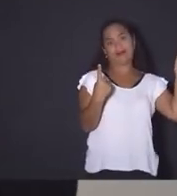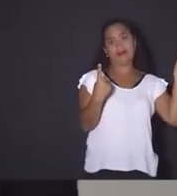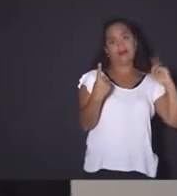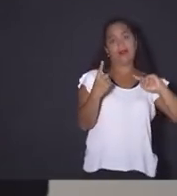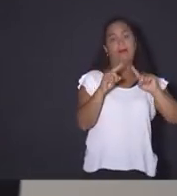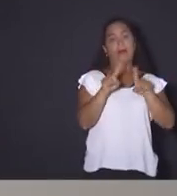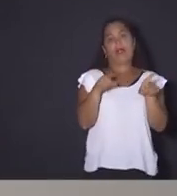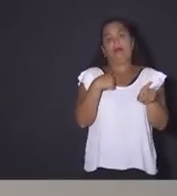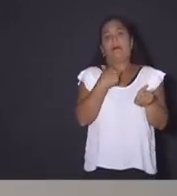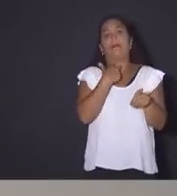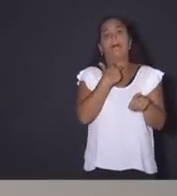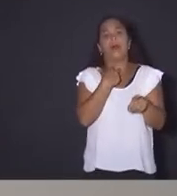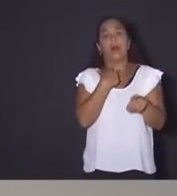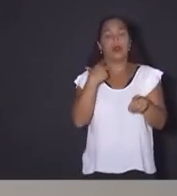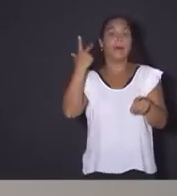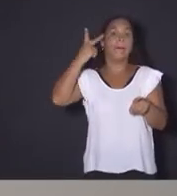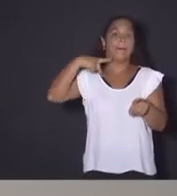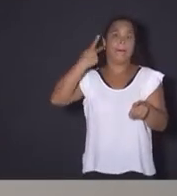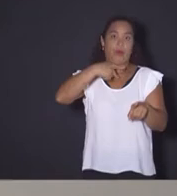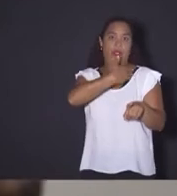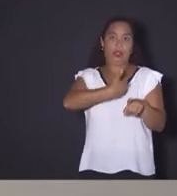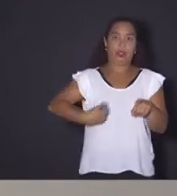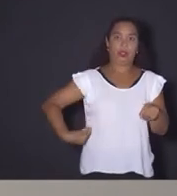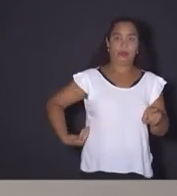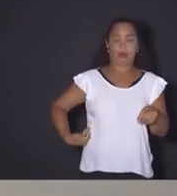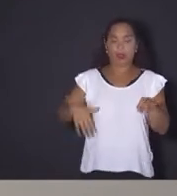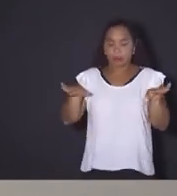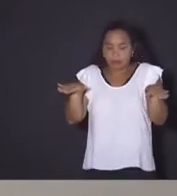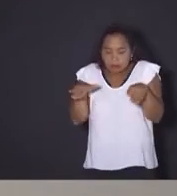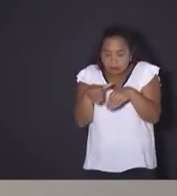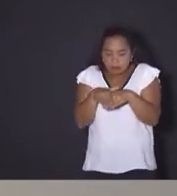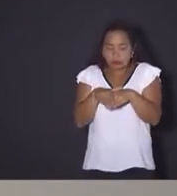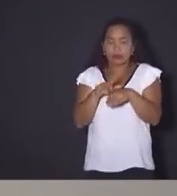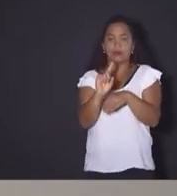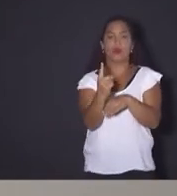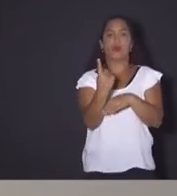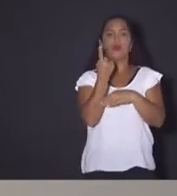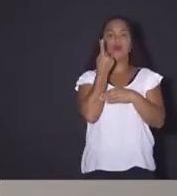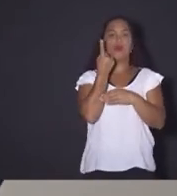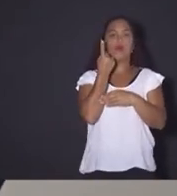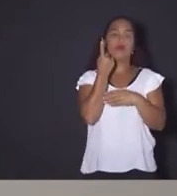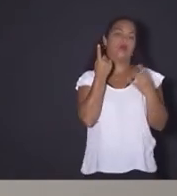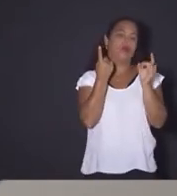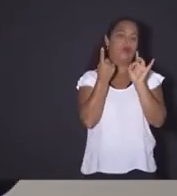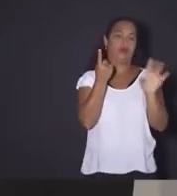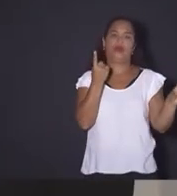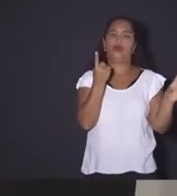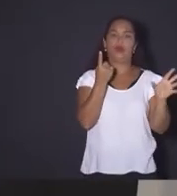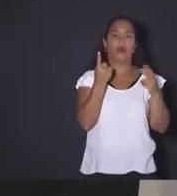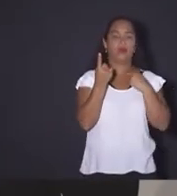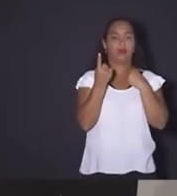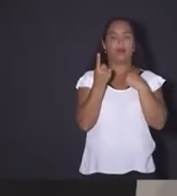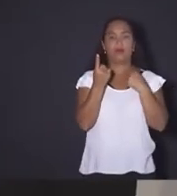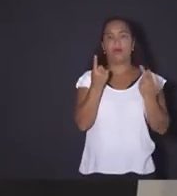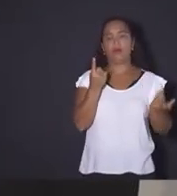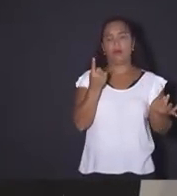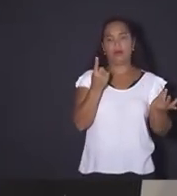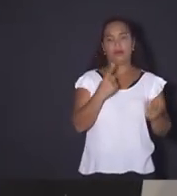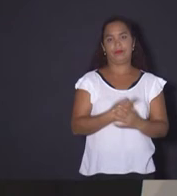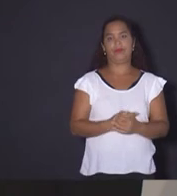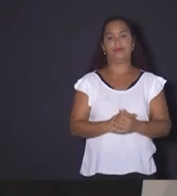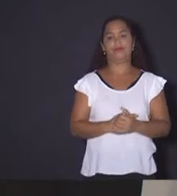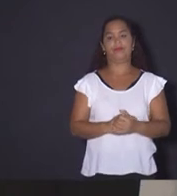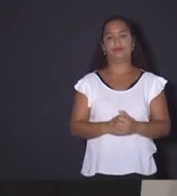Você não pode subordinar uma política pública apenas a um ator, um protagonista da internet.